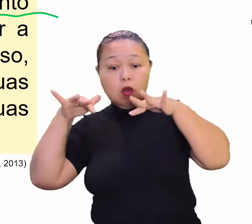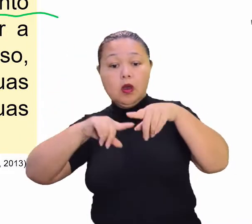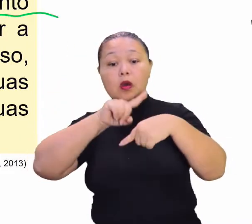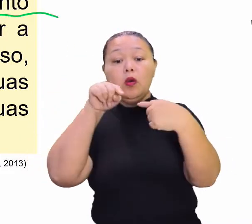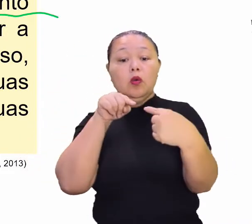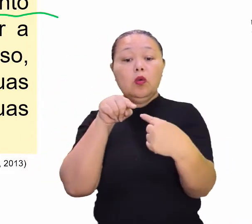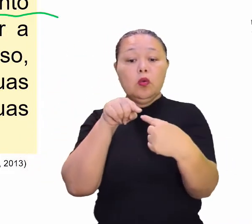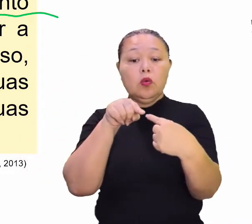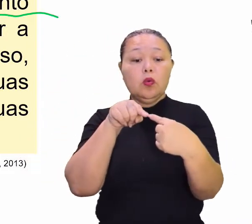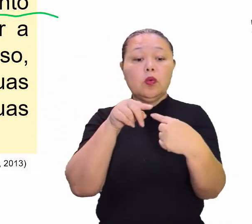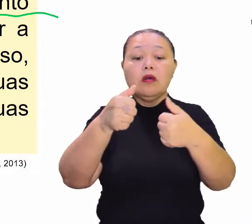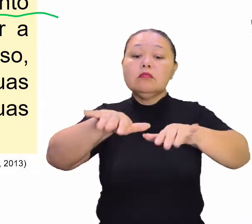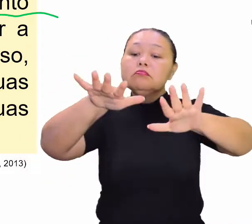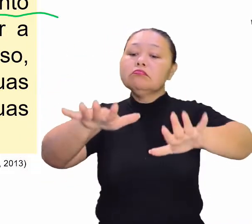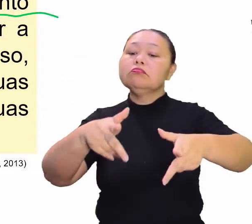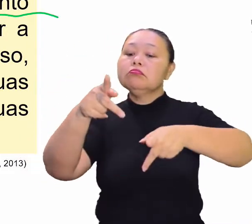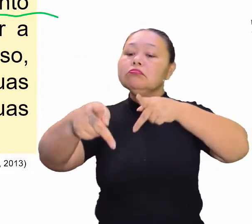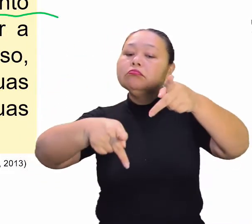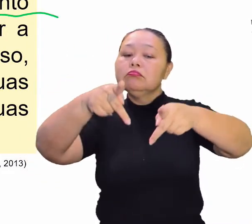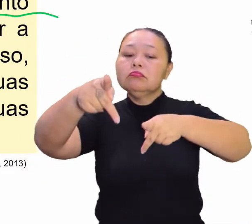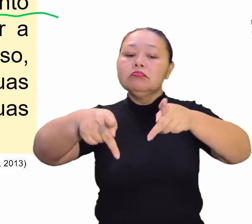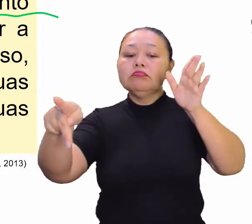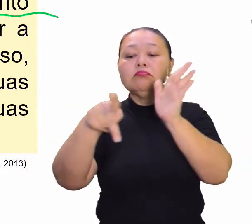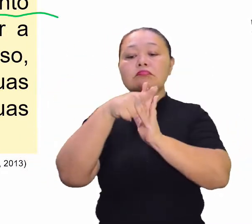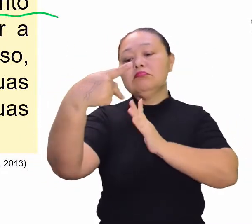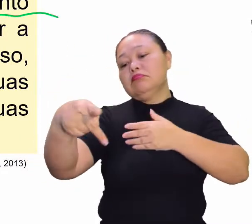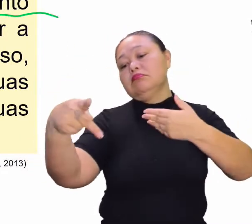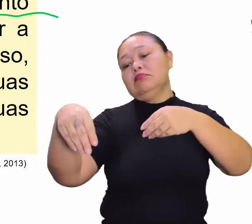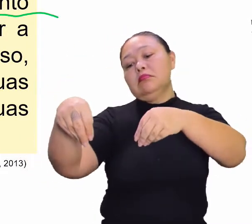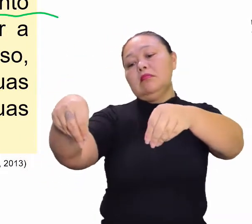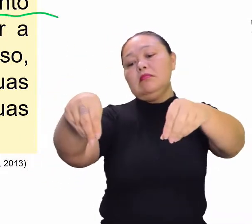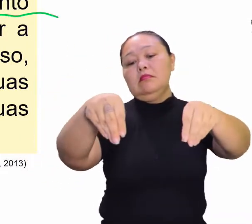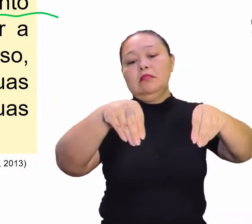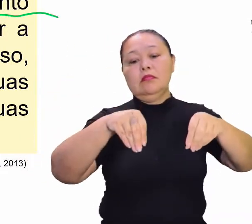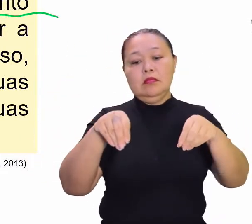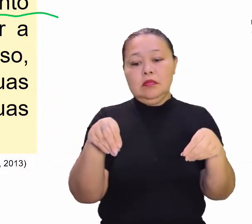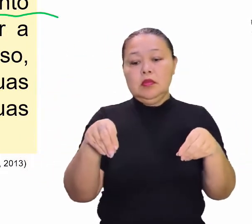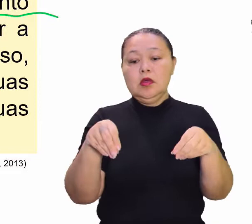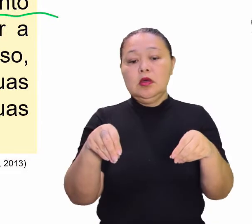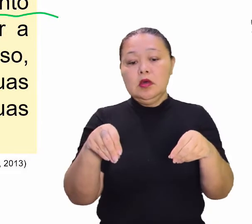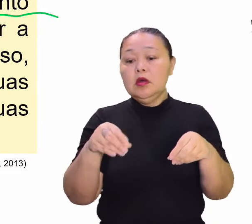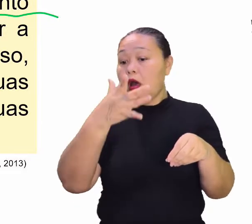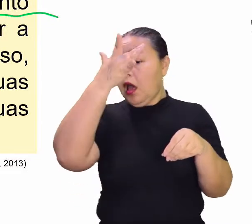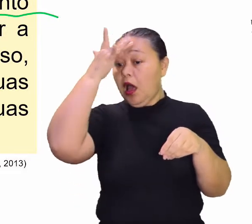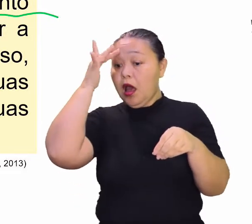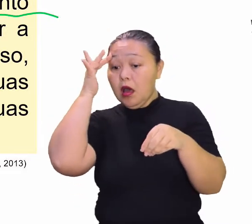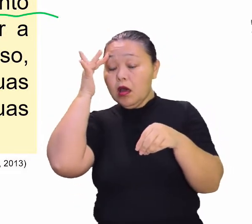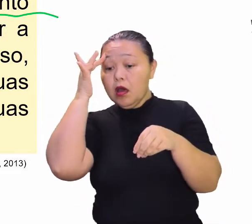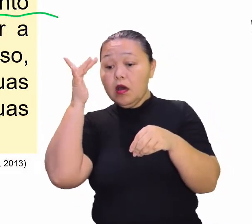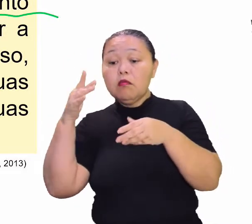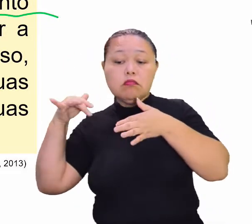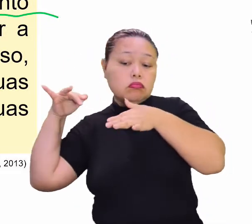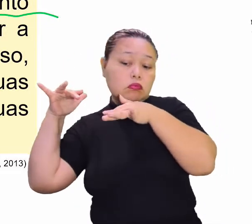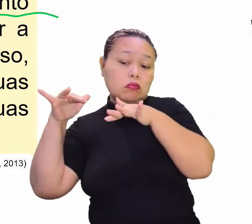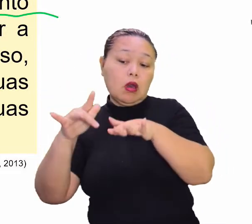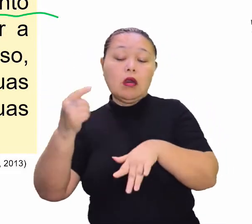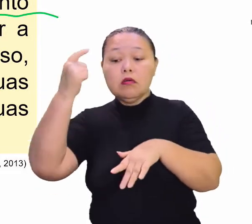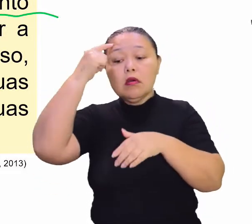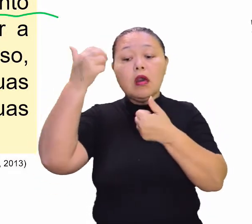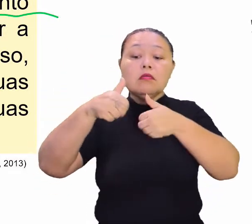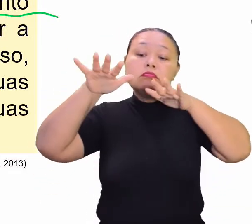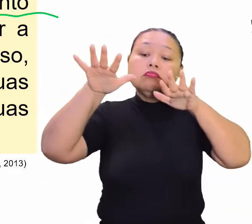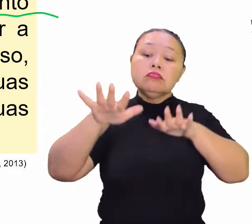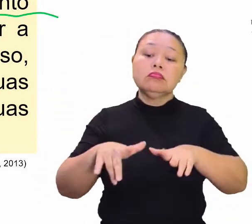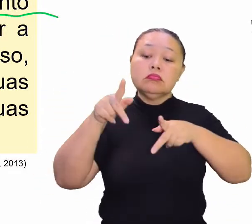ó, que era de fixar a população em suas terras. Então, povoamento pensava-se em que fixar